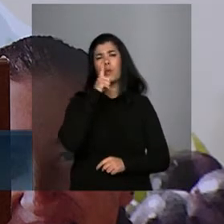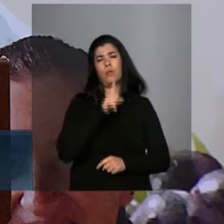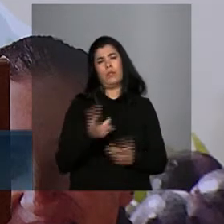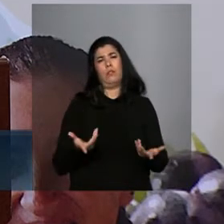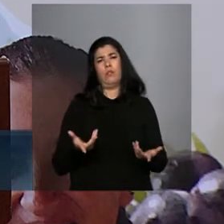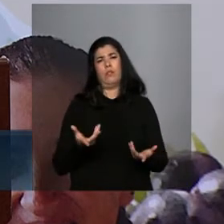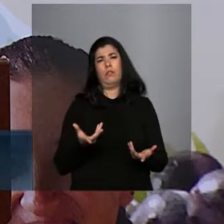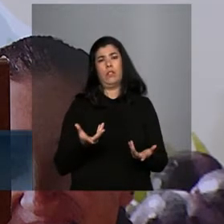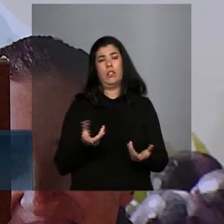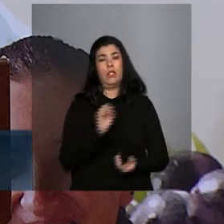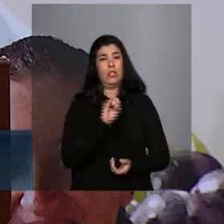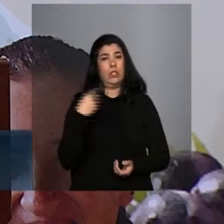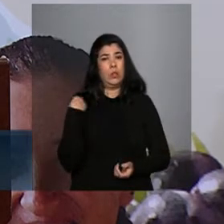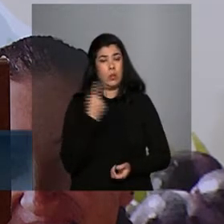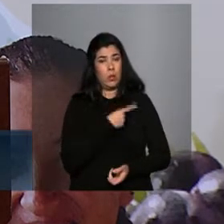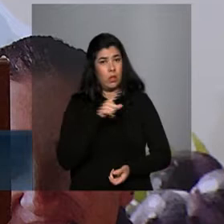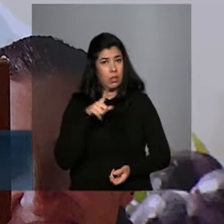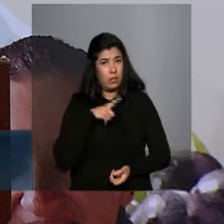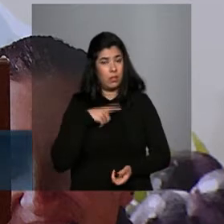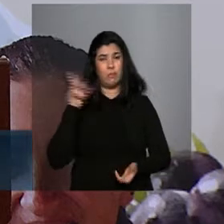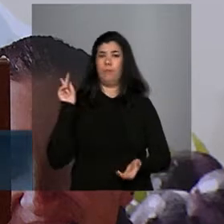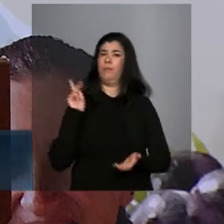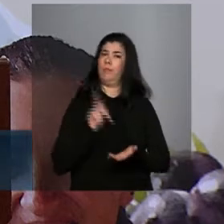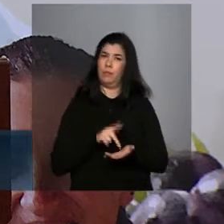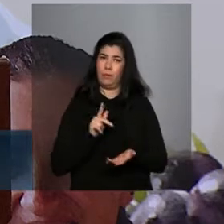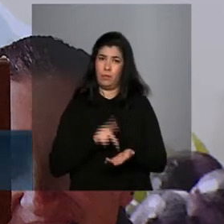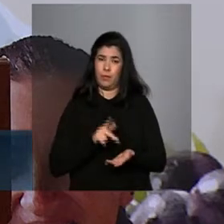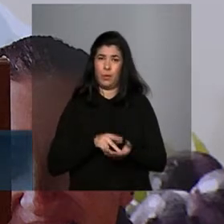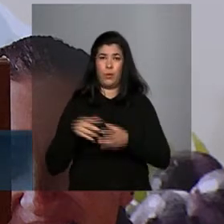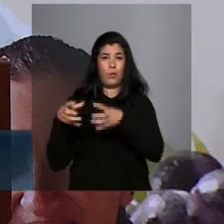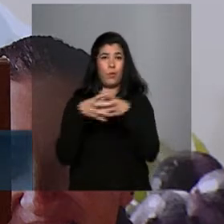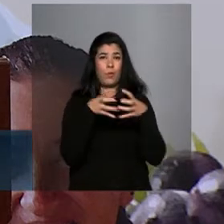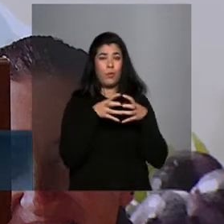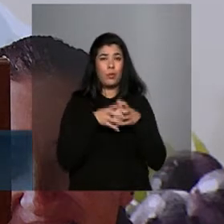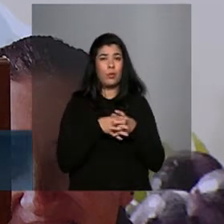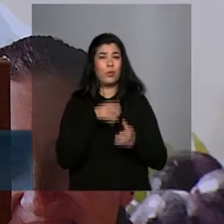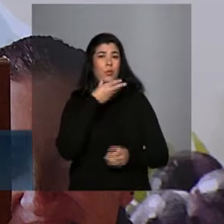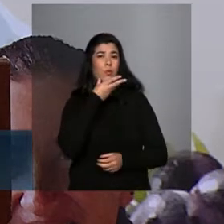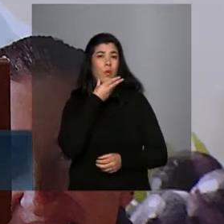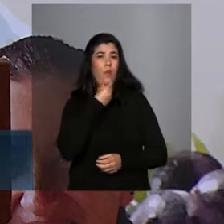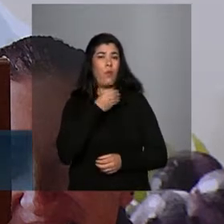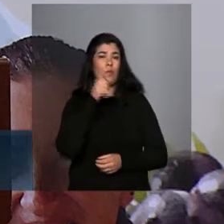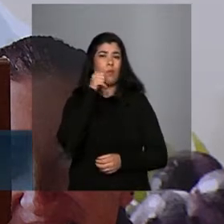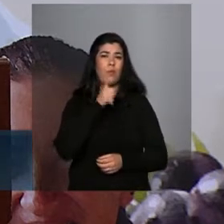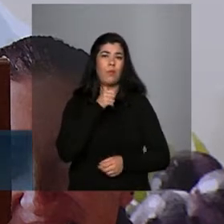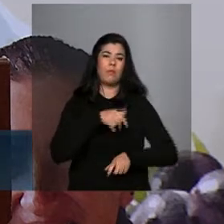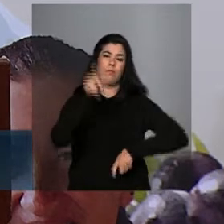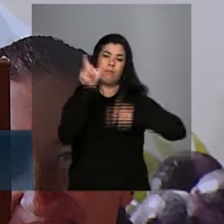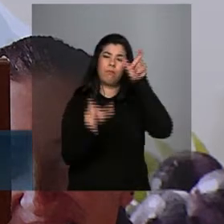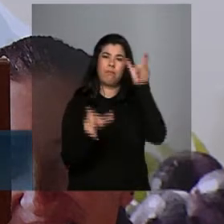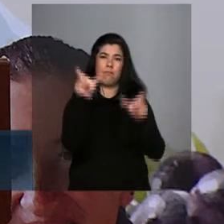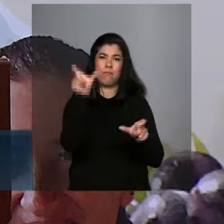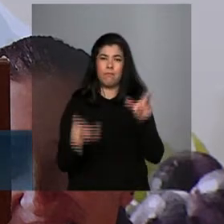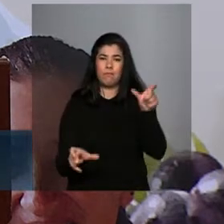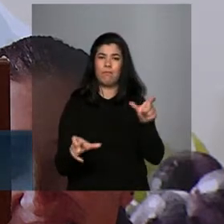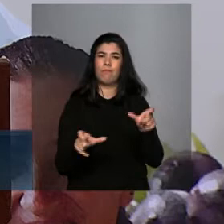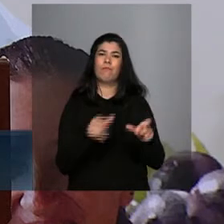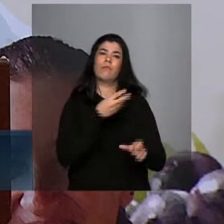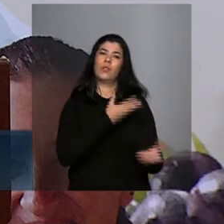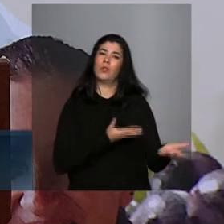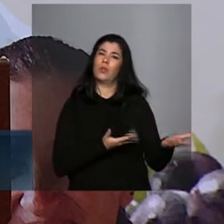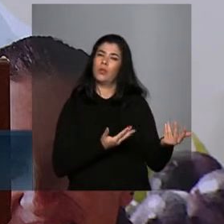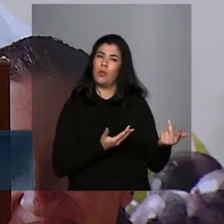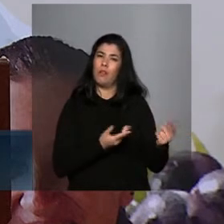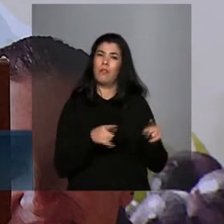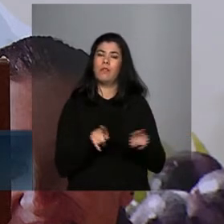conseguiríamos? Se nós temos, de fato, um conjunto de homens e mulheres, de jovens,